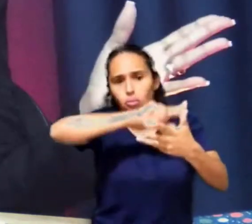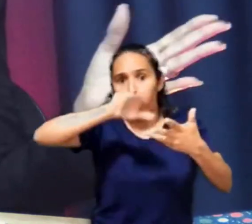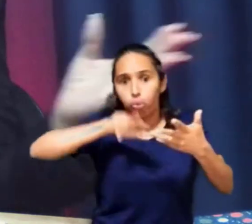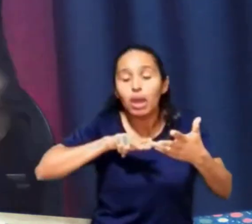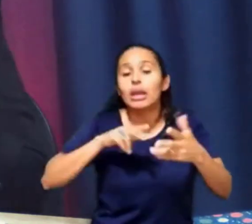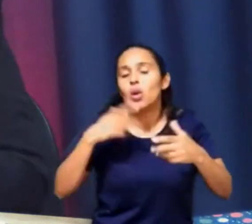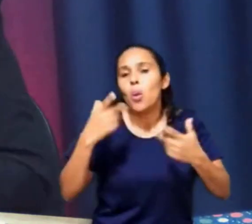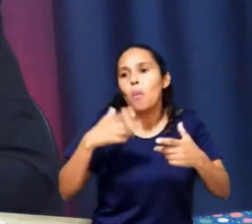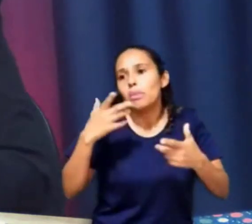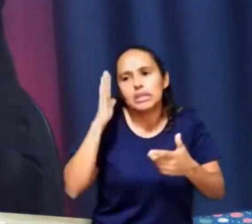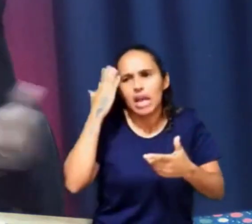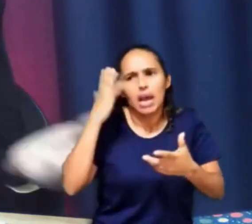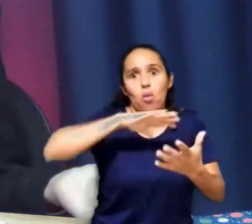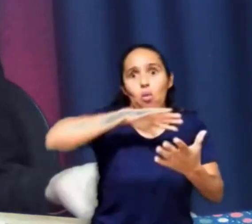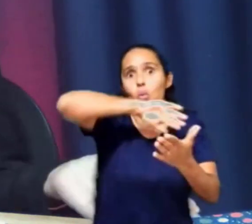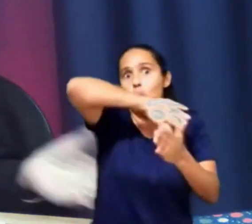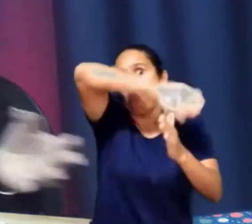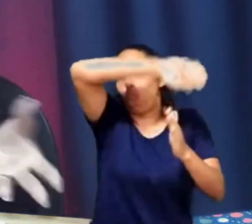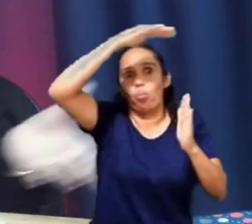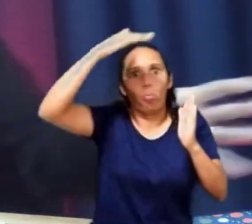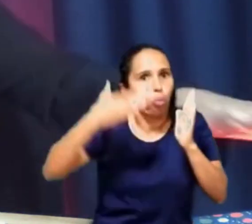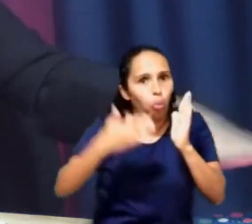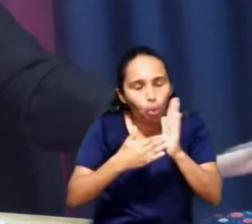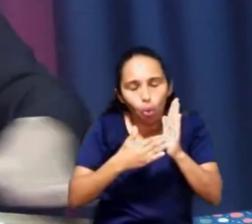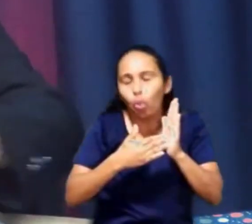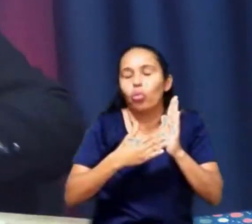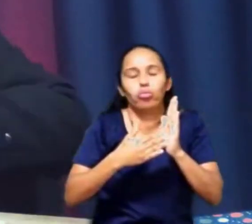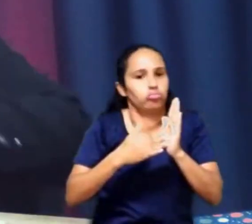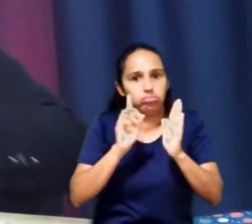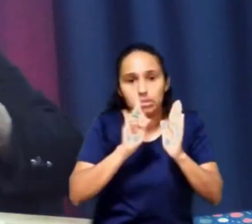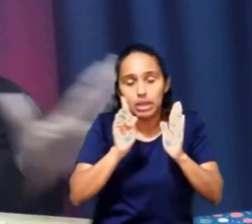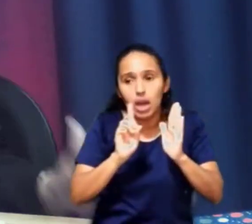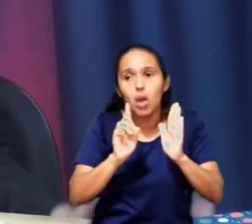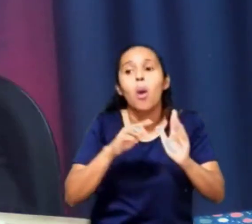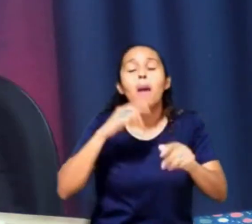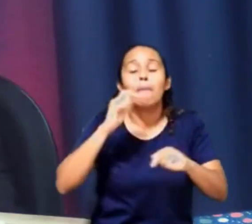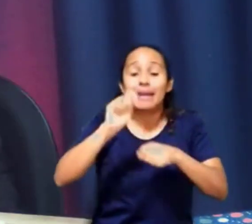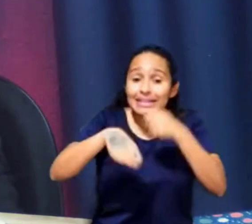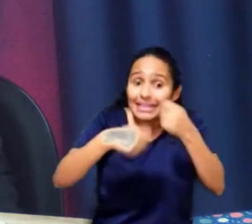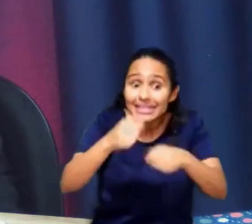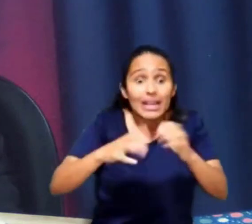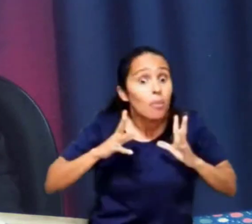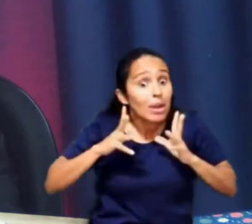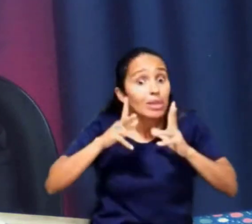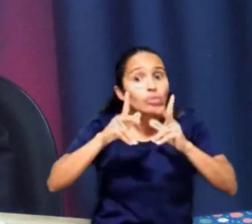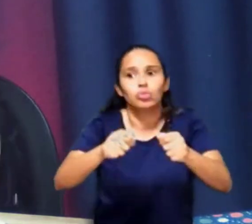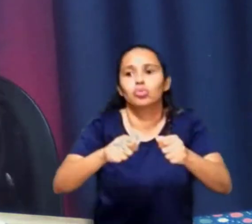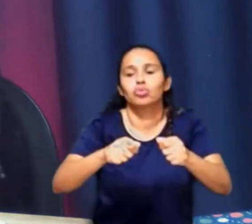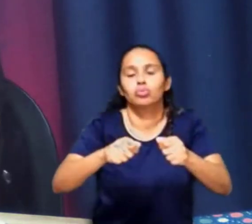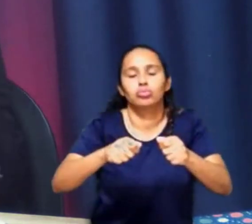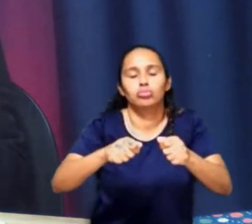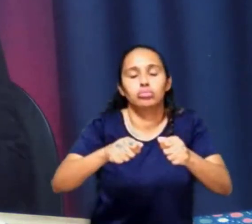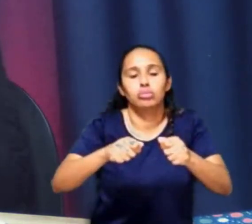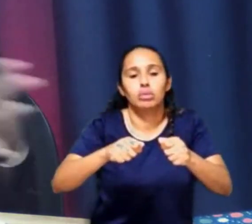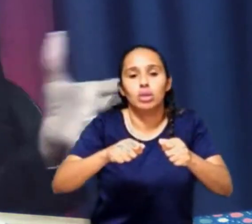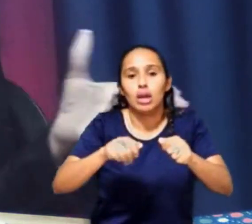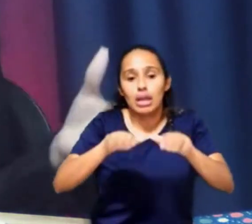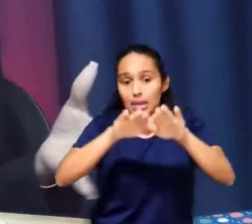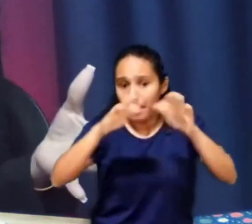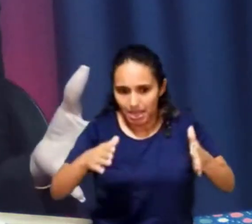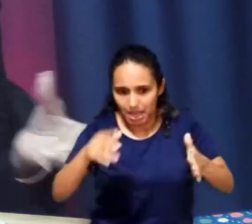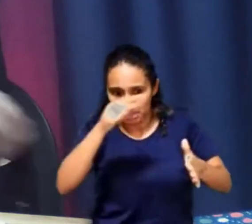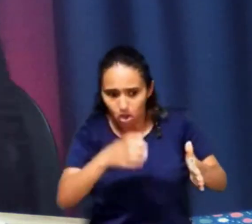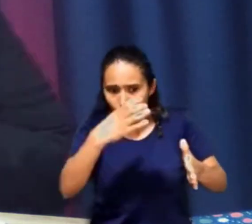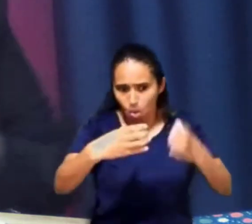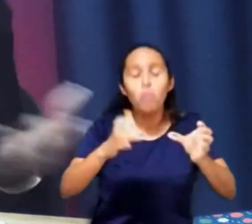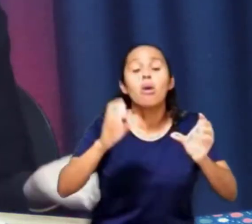inteiro, porque tem sinal para tudo. Pensa, tudo que está em cima dessa mesa tem sinais. Então, se você pensar, você fala, não vou conseguir